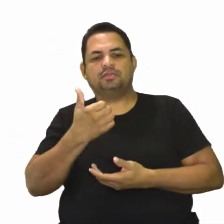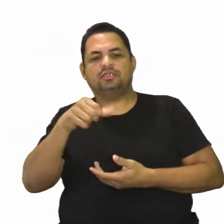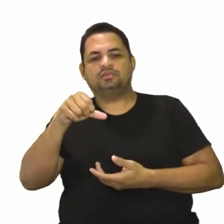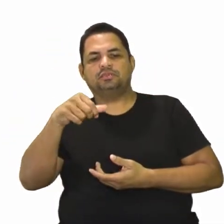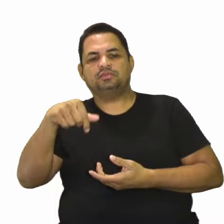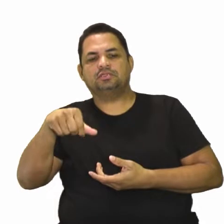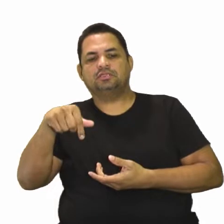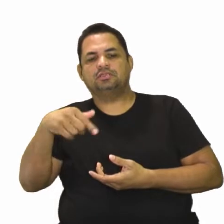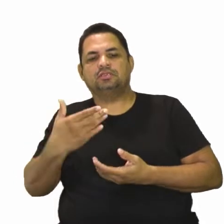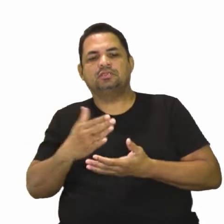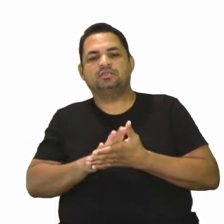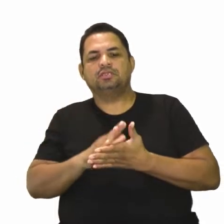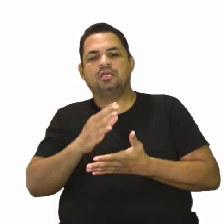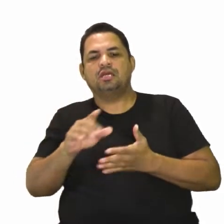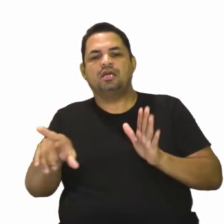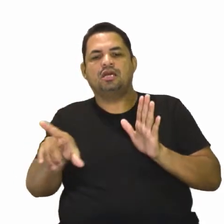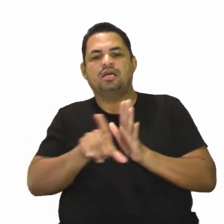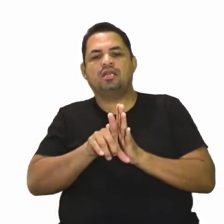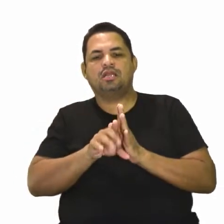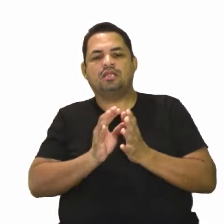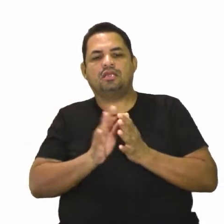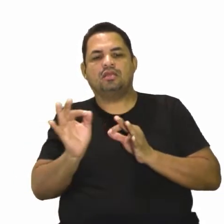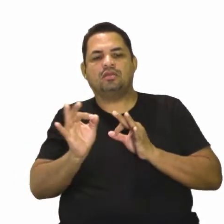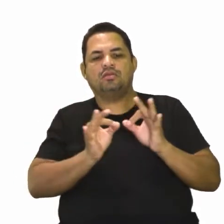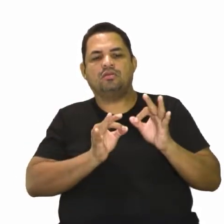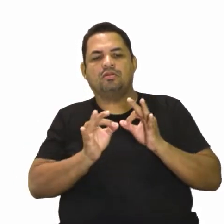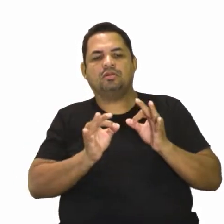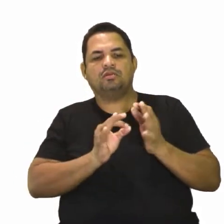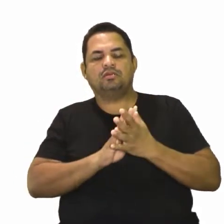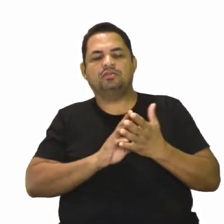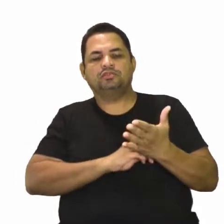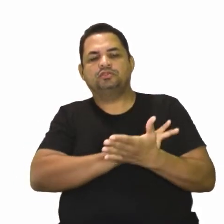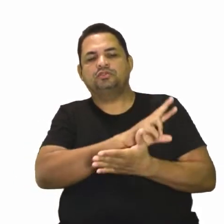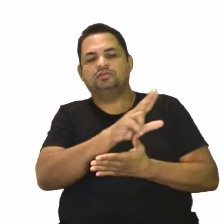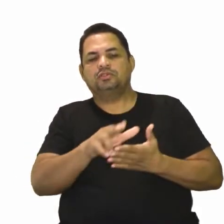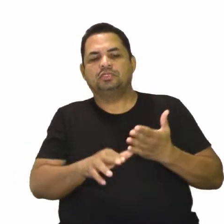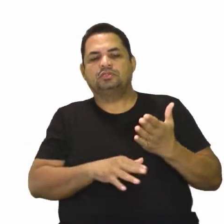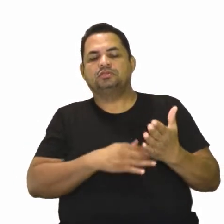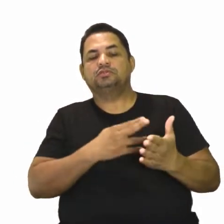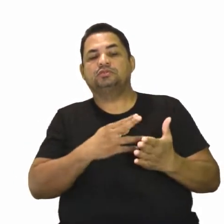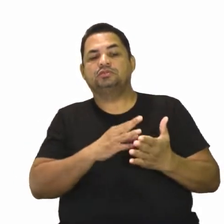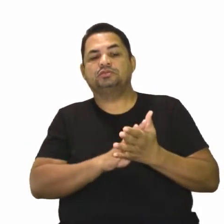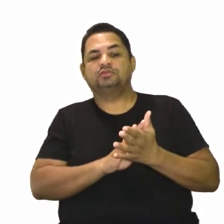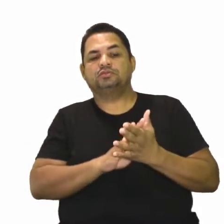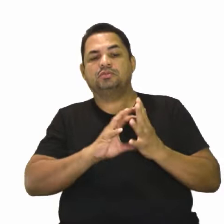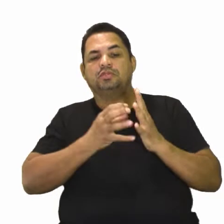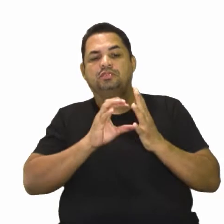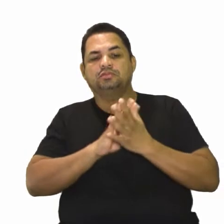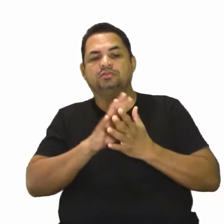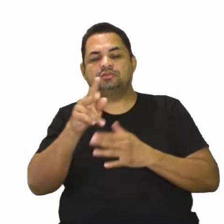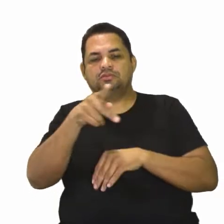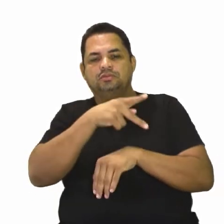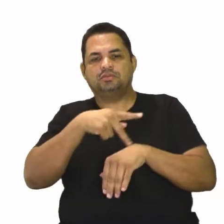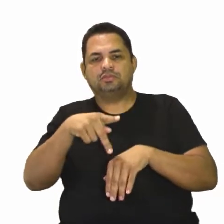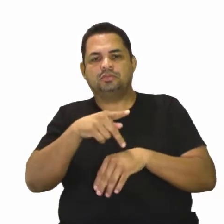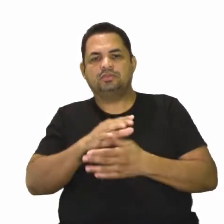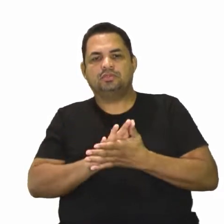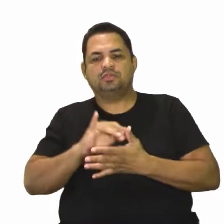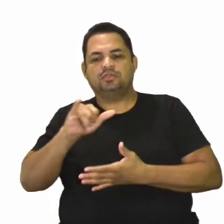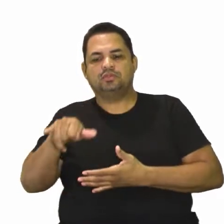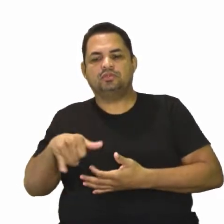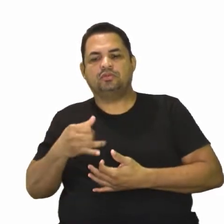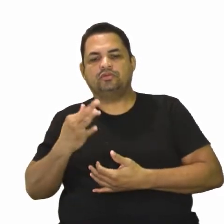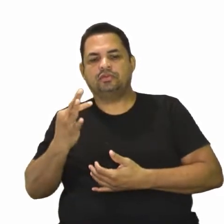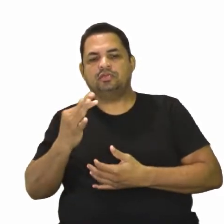a lei que restabelece o pluripartidarismo no país. Então, Figueiredo abre mais